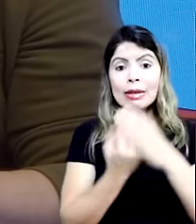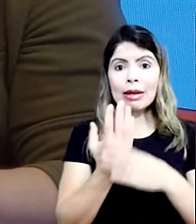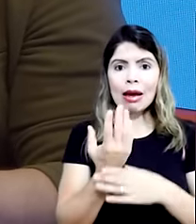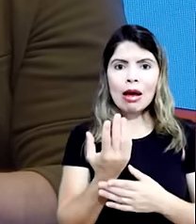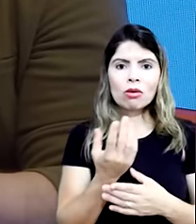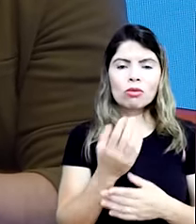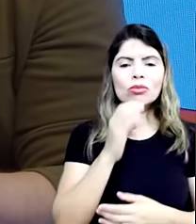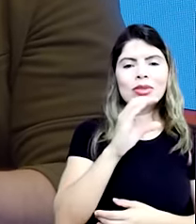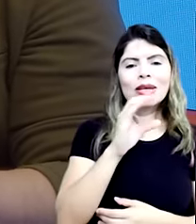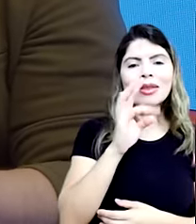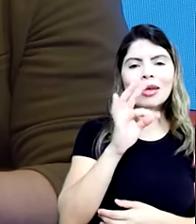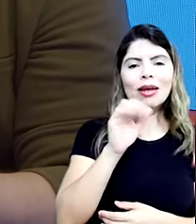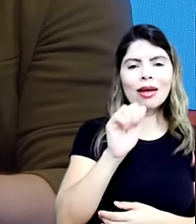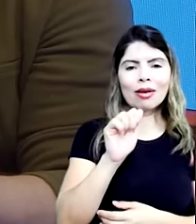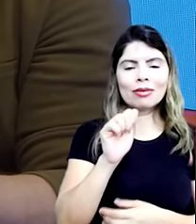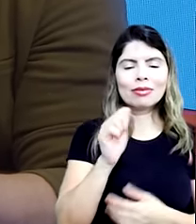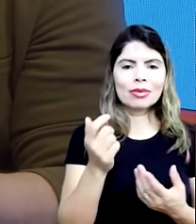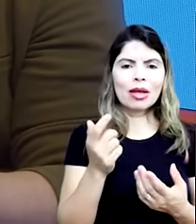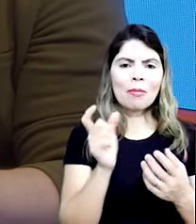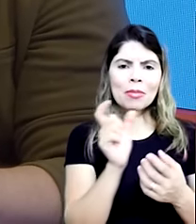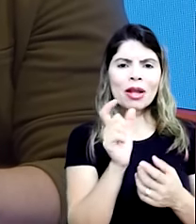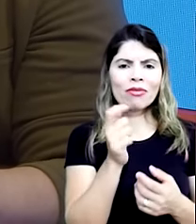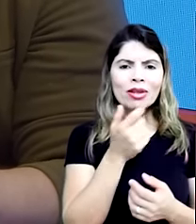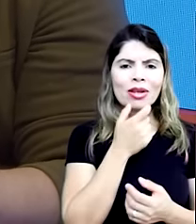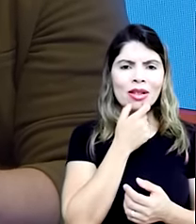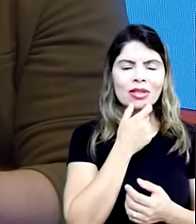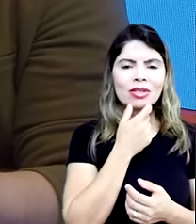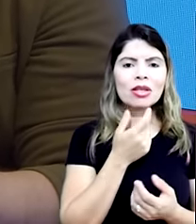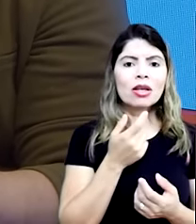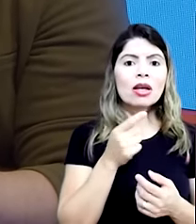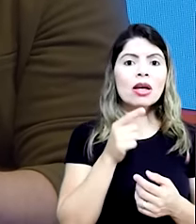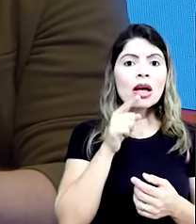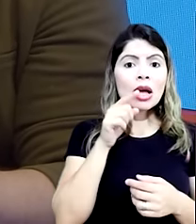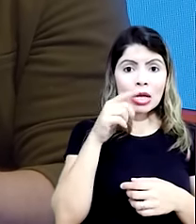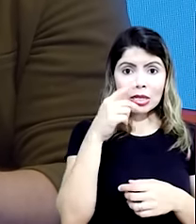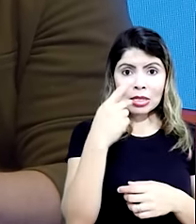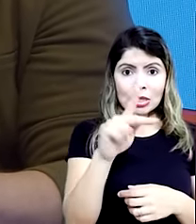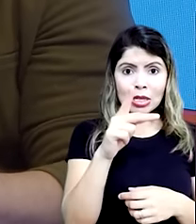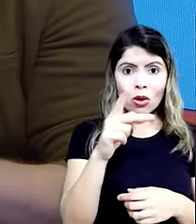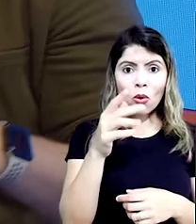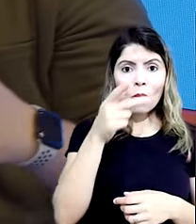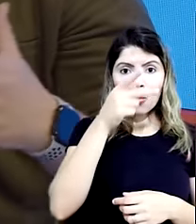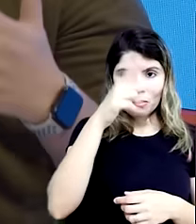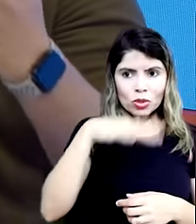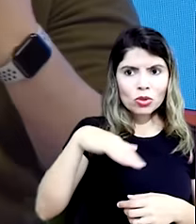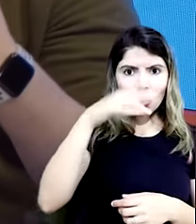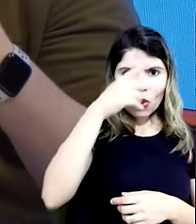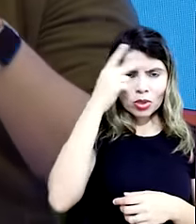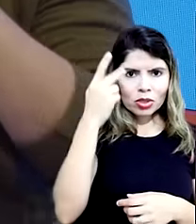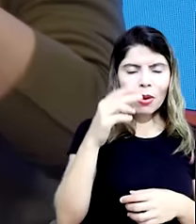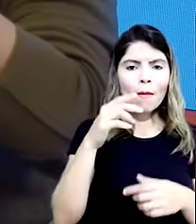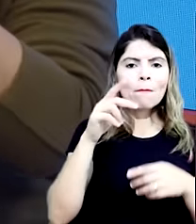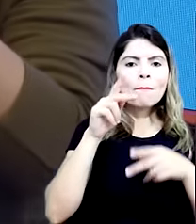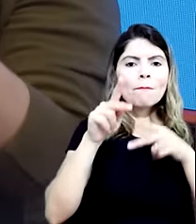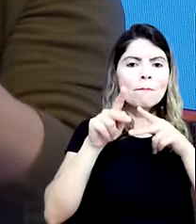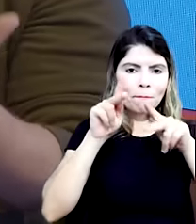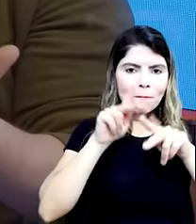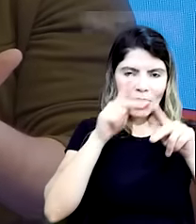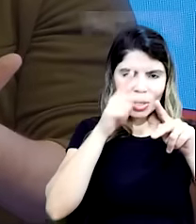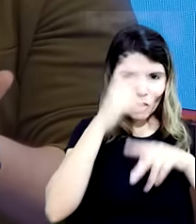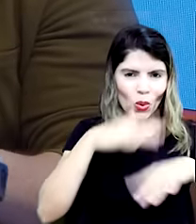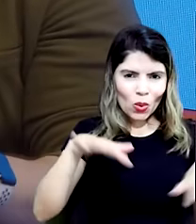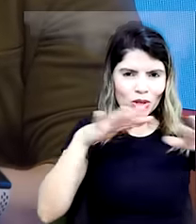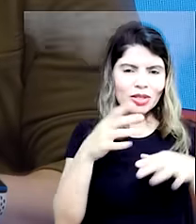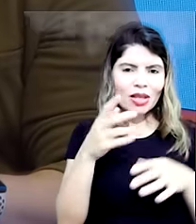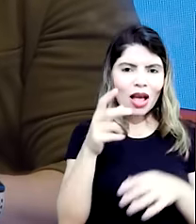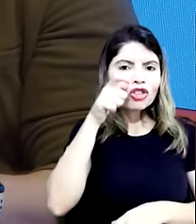CTA né ou Call to action o que que você quer que o público faça a partir daquele momento então eu vou me apresentar vou fazer o desenrolar